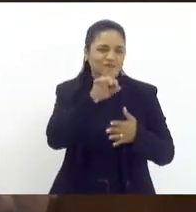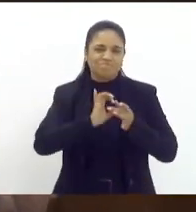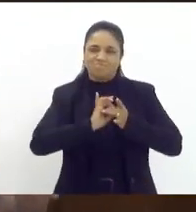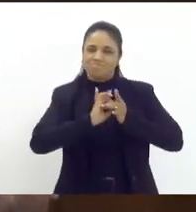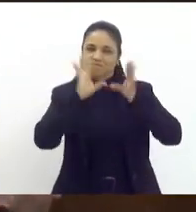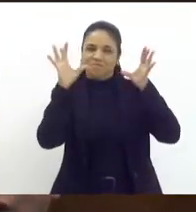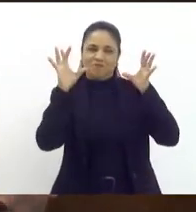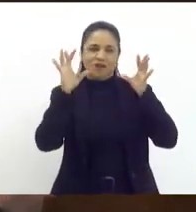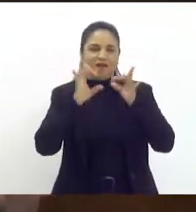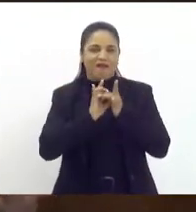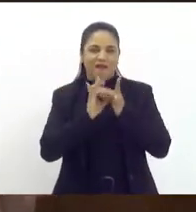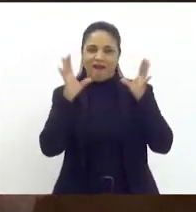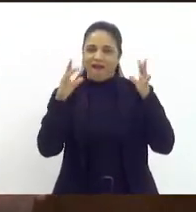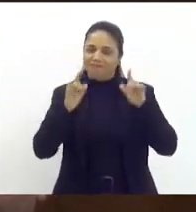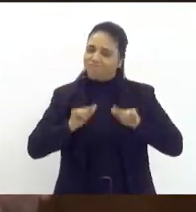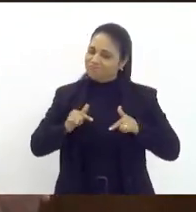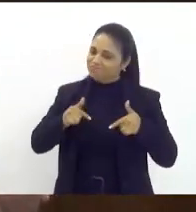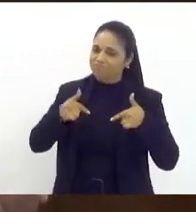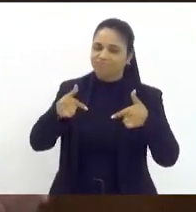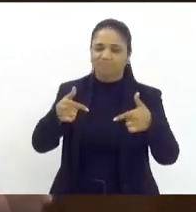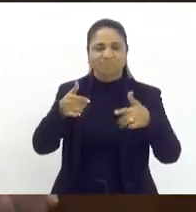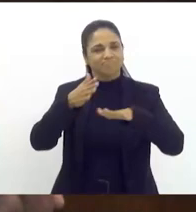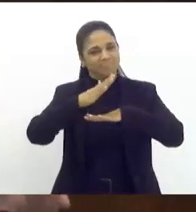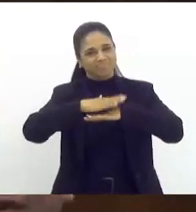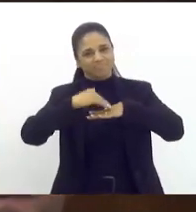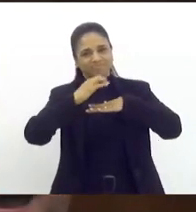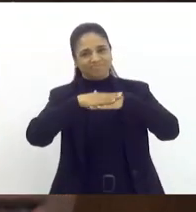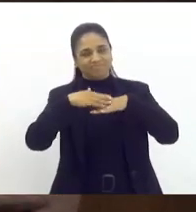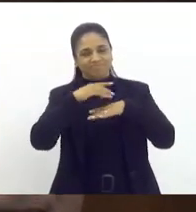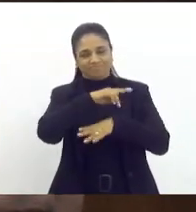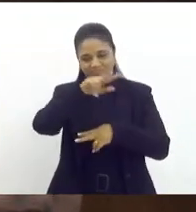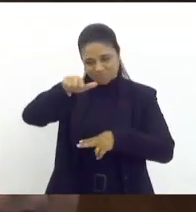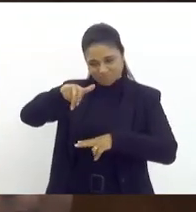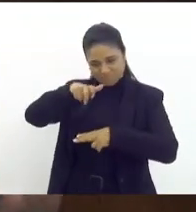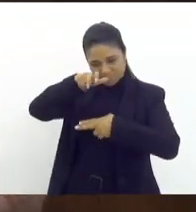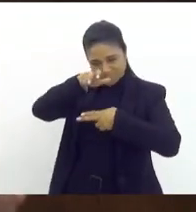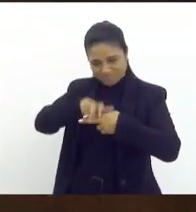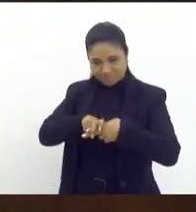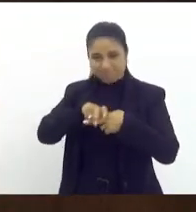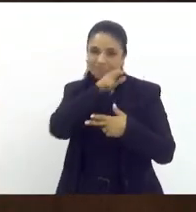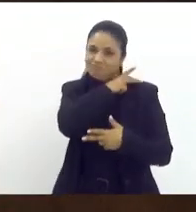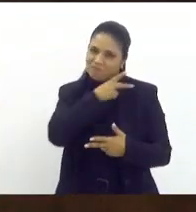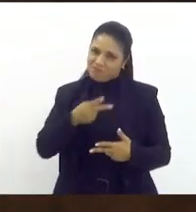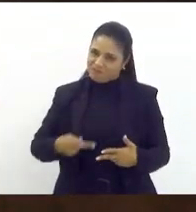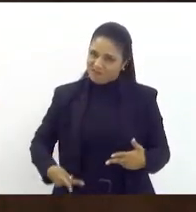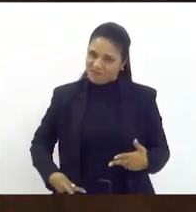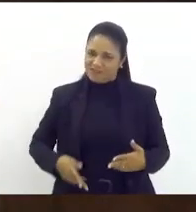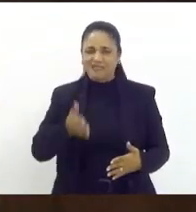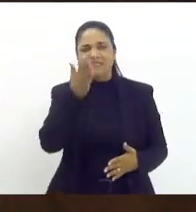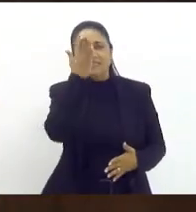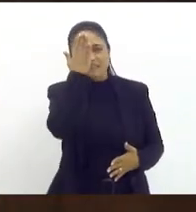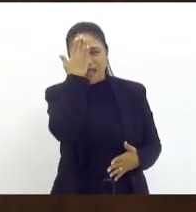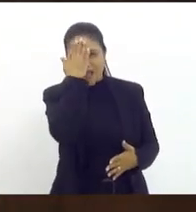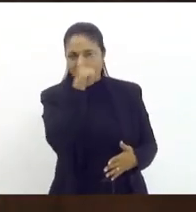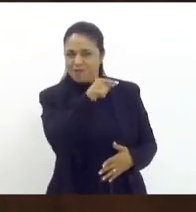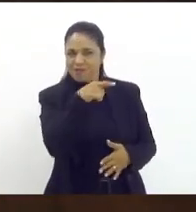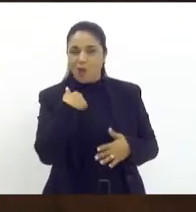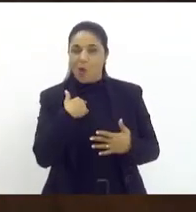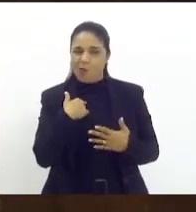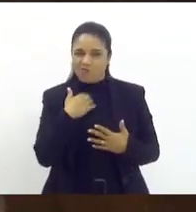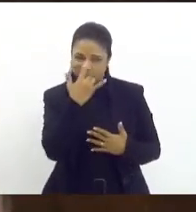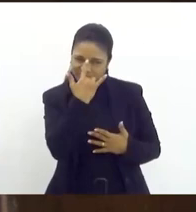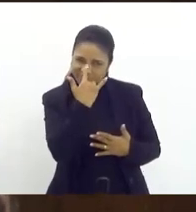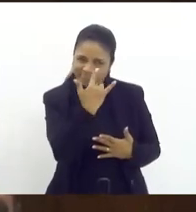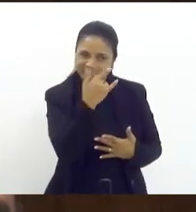atuante Generosa ocupando essa presidência vossa excelência sabe que eu tenho uma caída